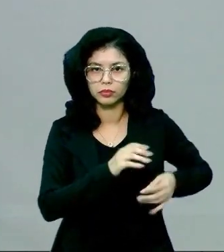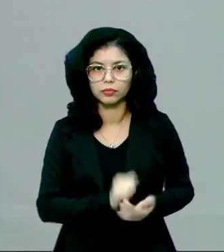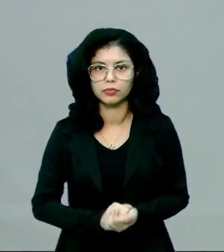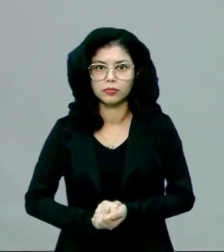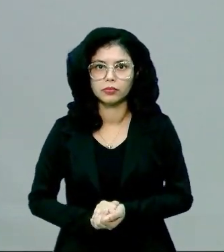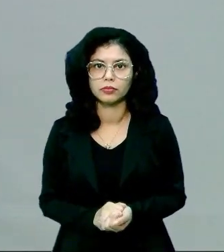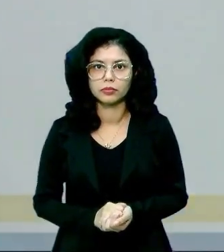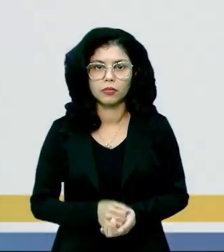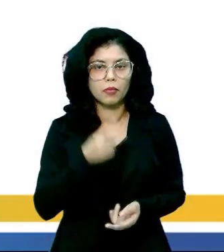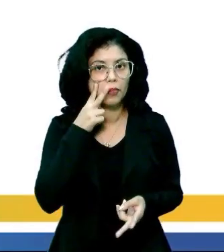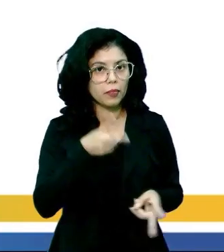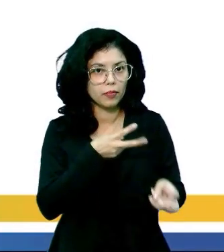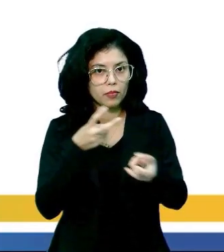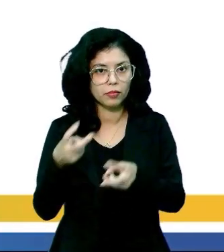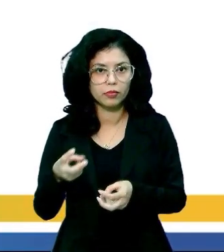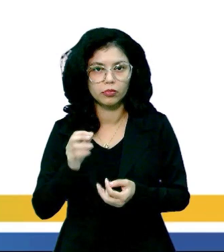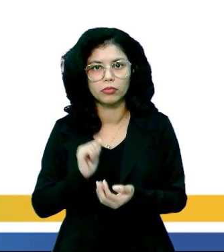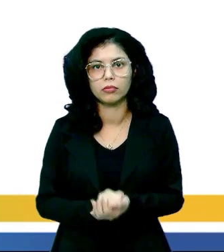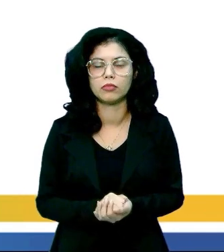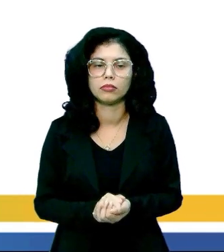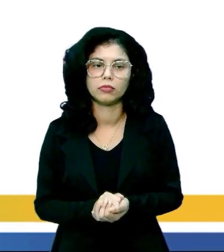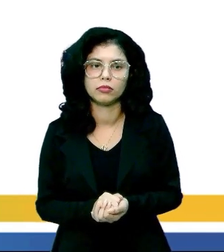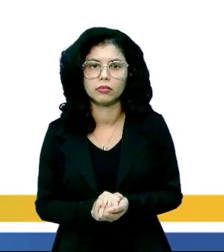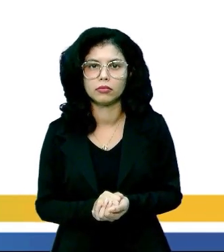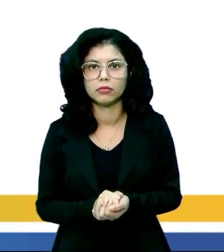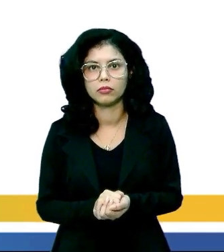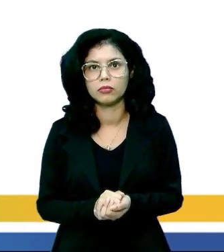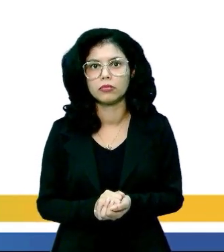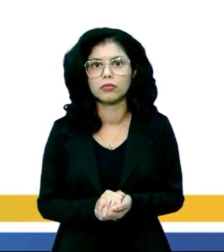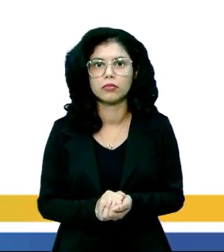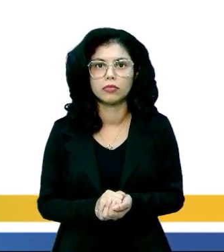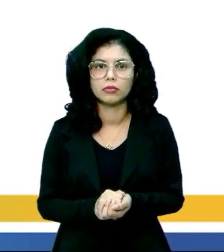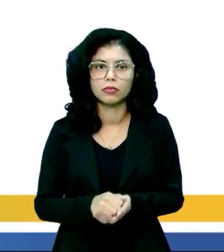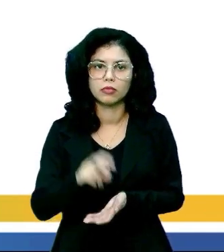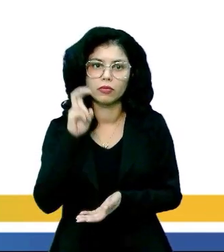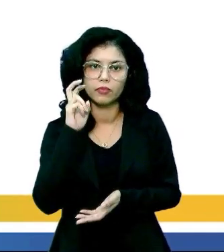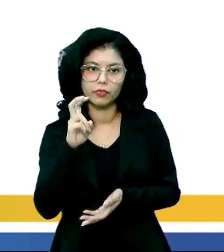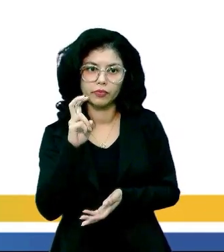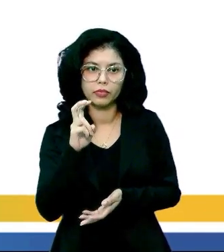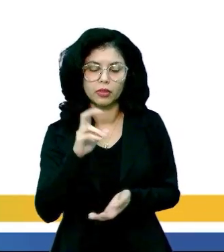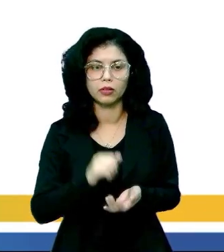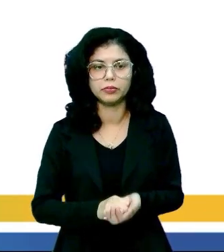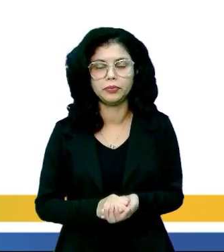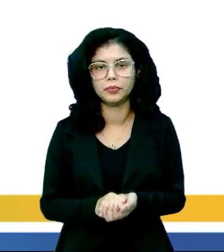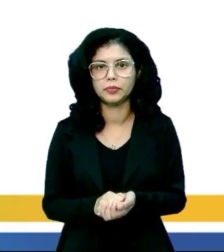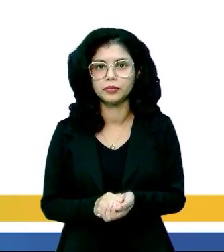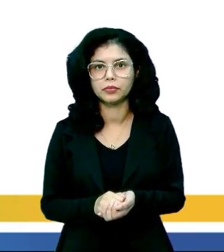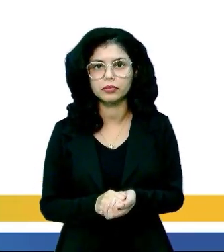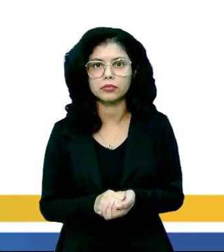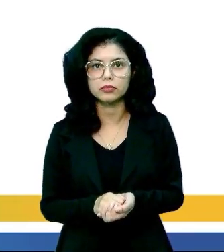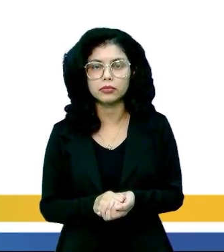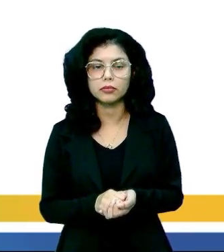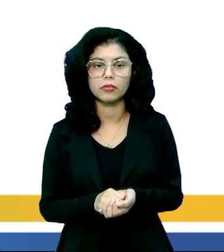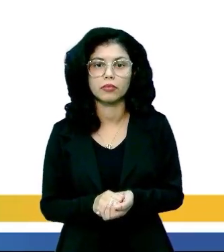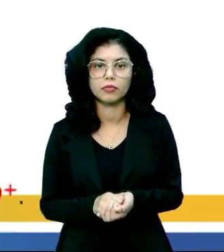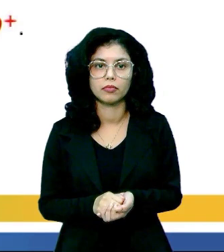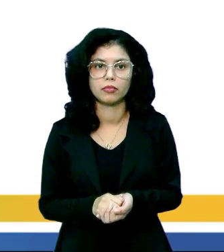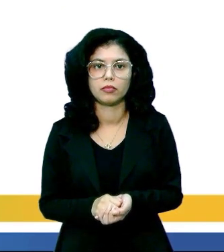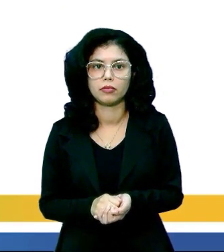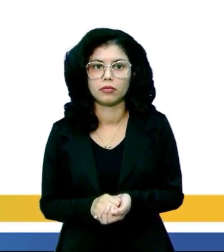tá? Então, observe aí. Nós temos aí 5 opções. Vamos